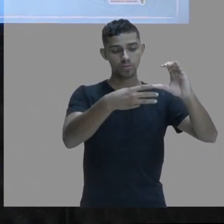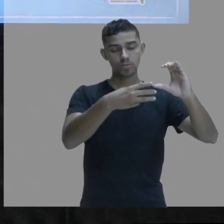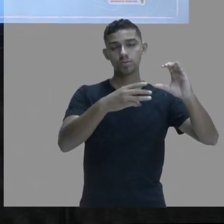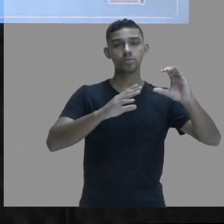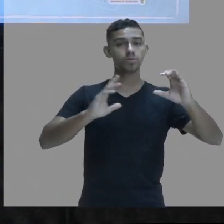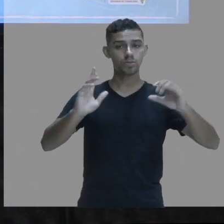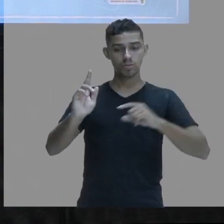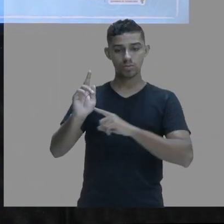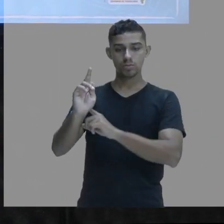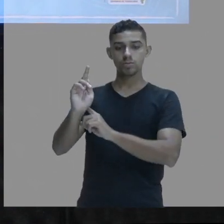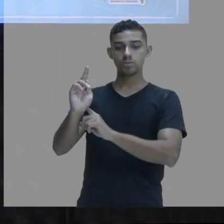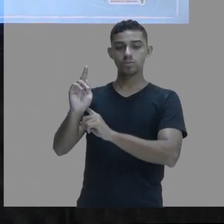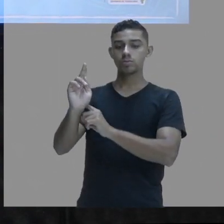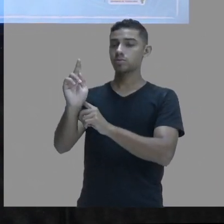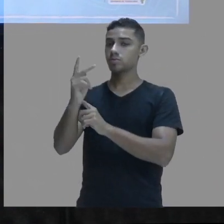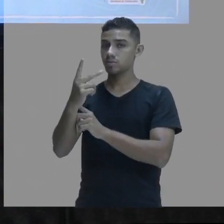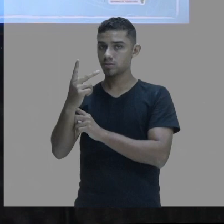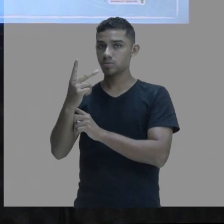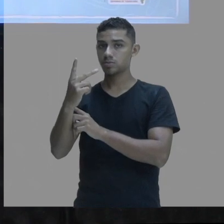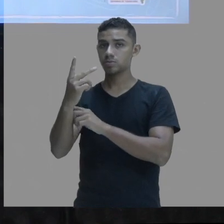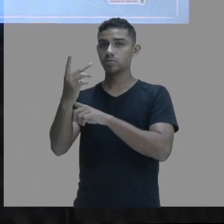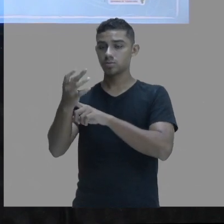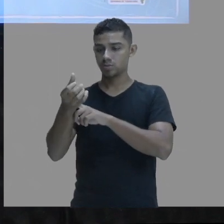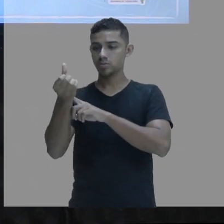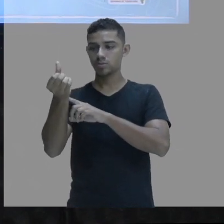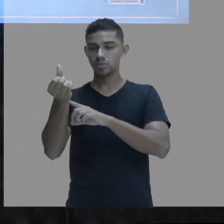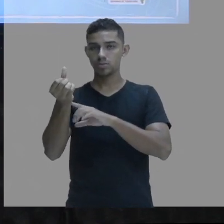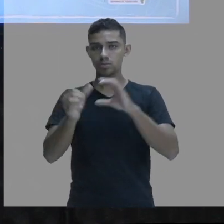hidrogênios? O dobro de 3, 6,